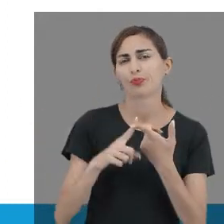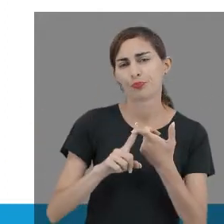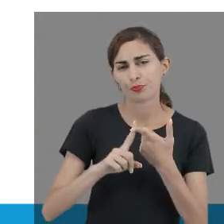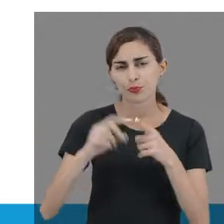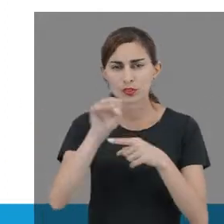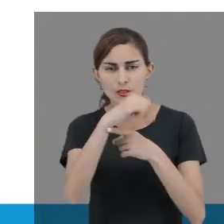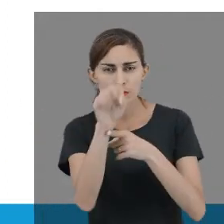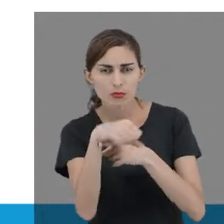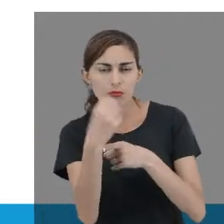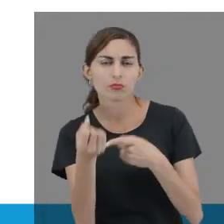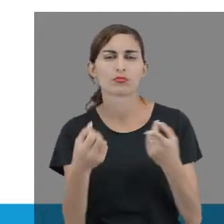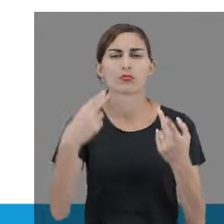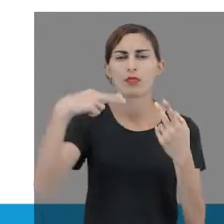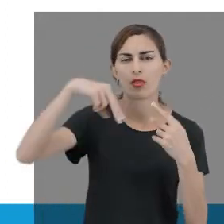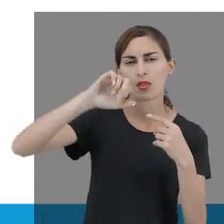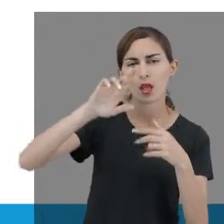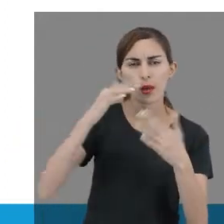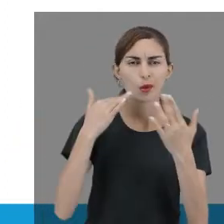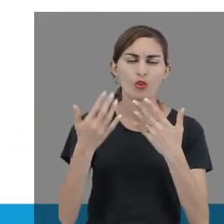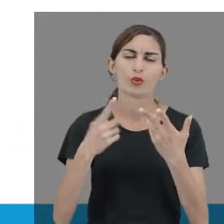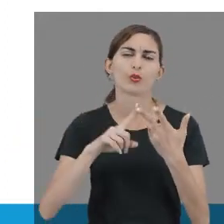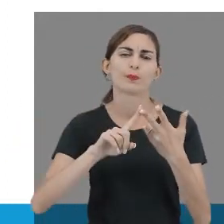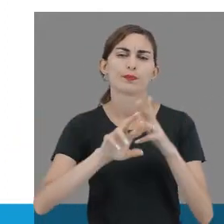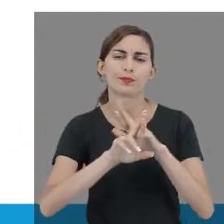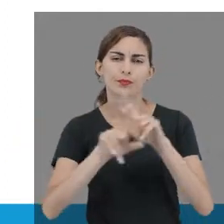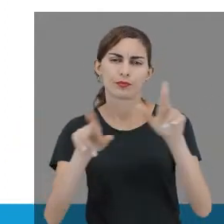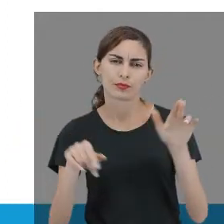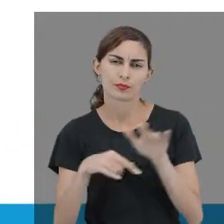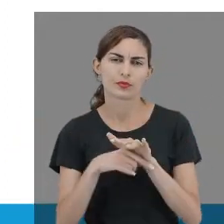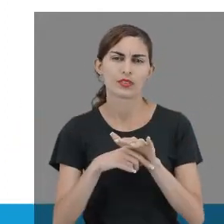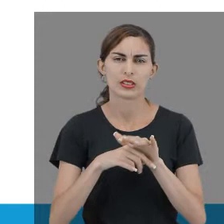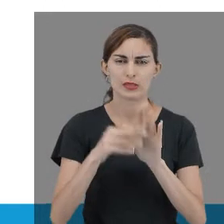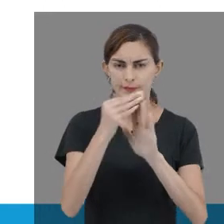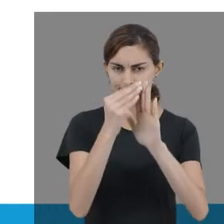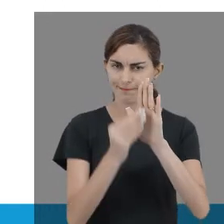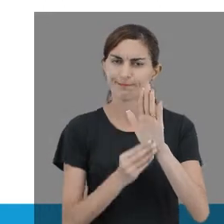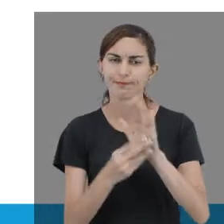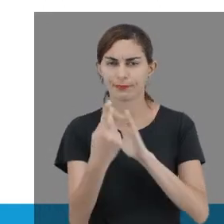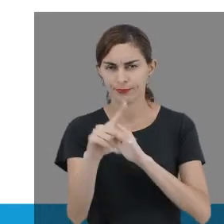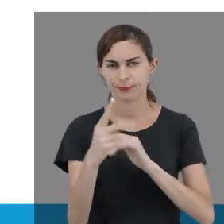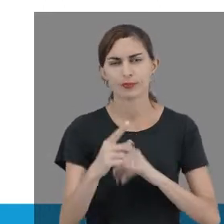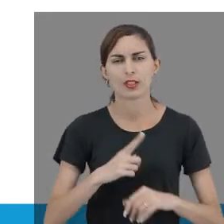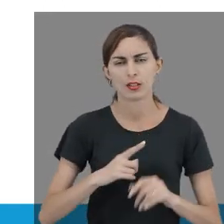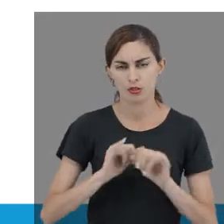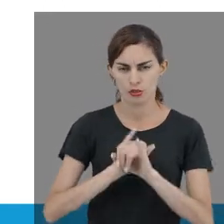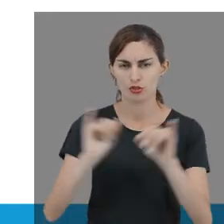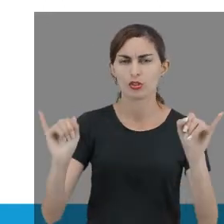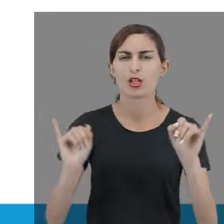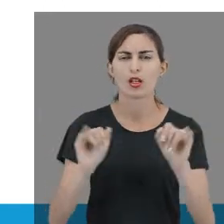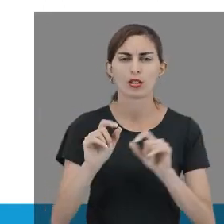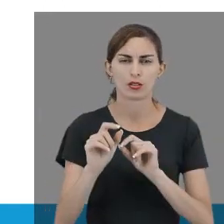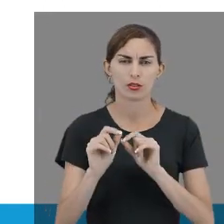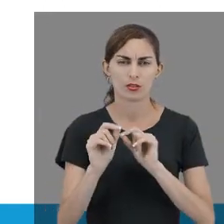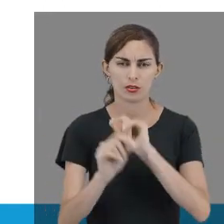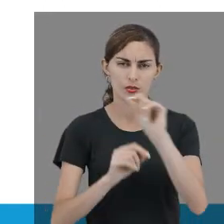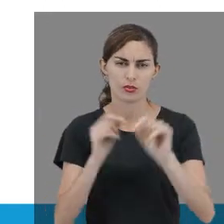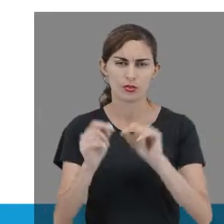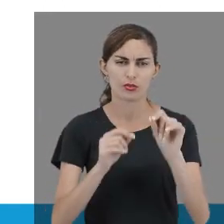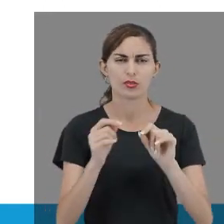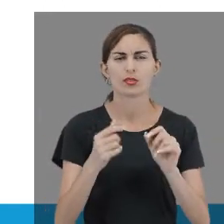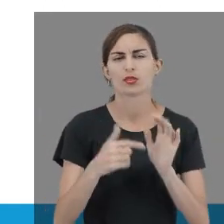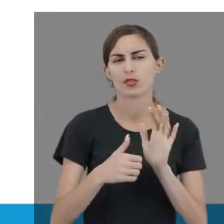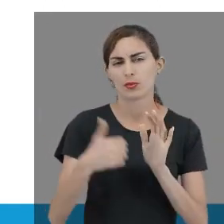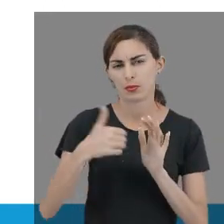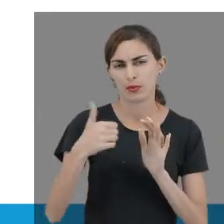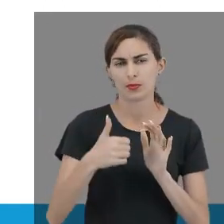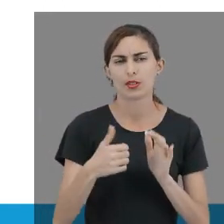na visão e audição, neurosensoriais e achados clínicos. Então, todos estão descritos aí. Então, com destaque